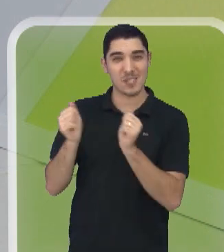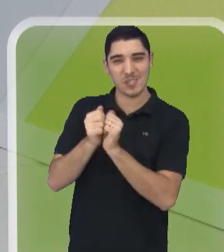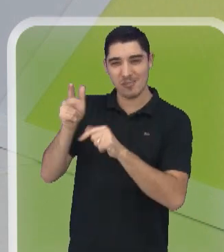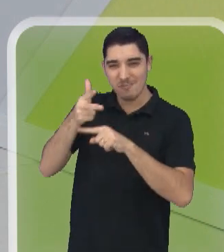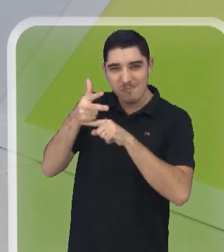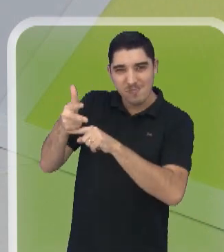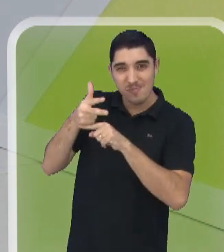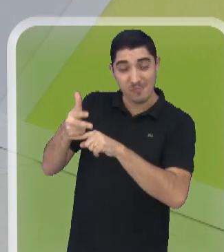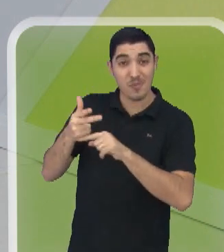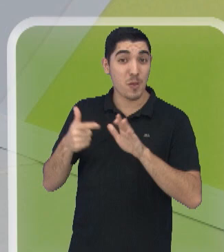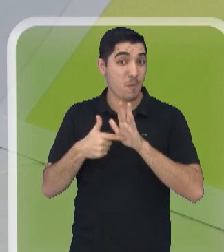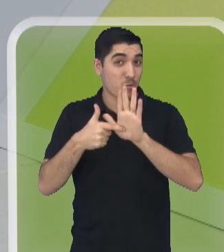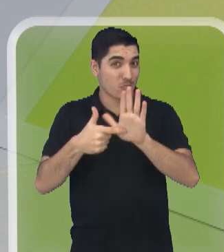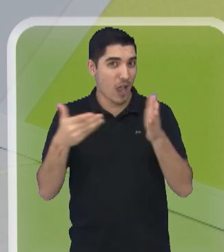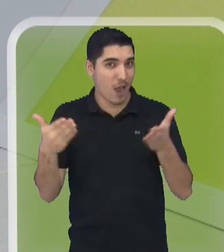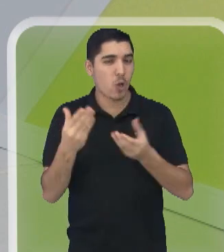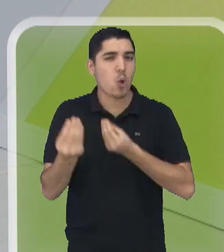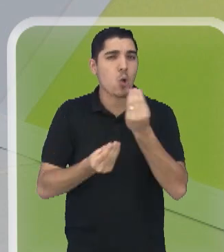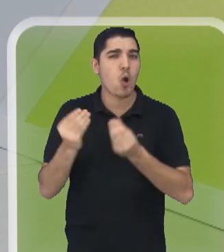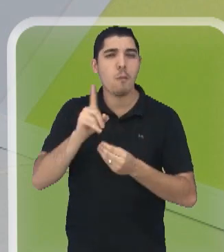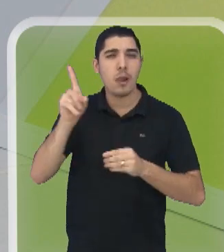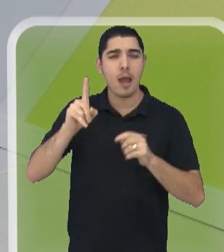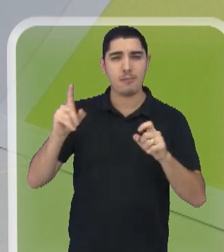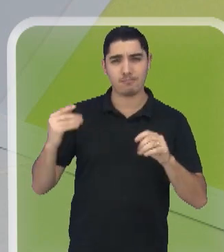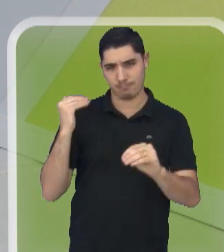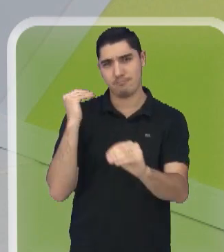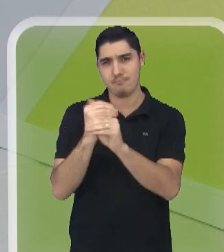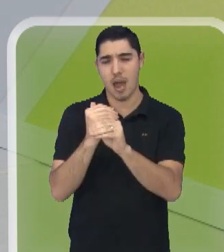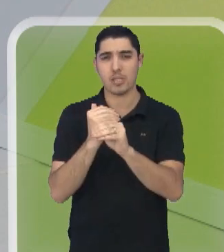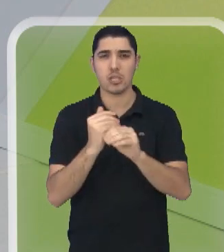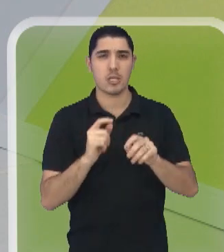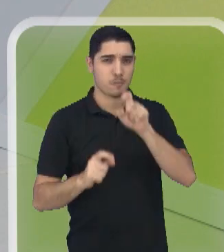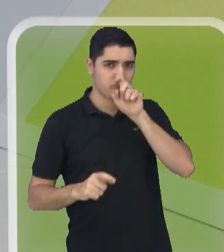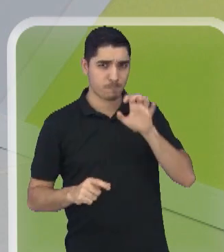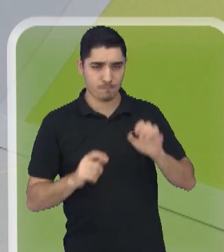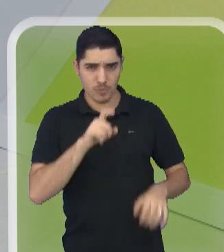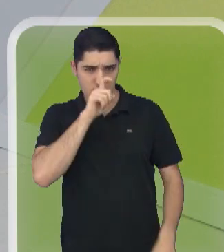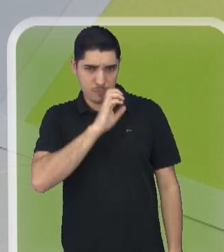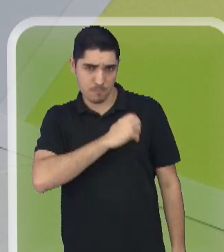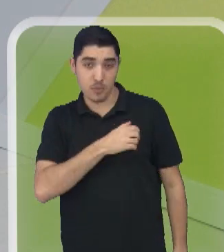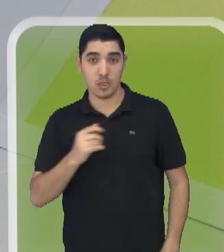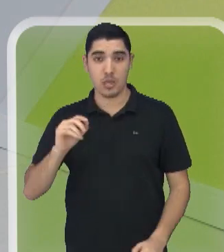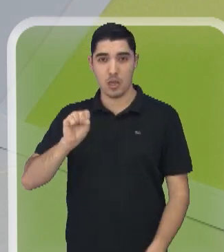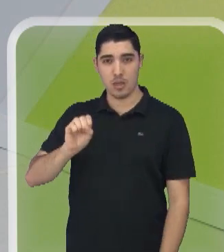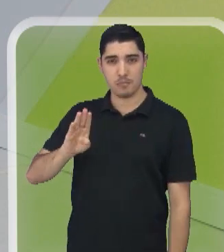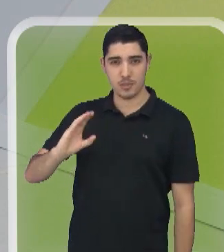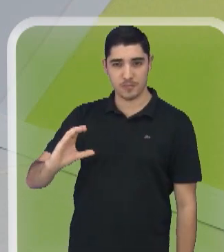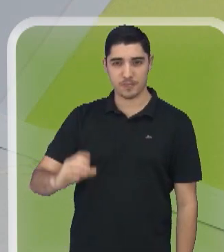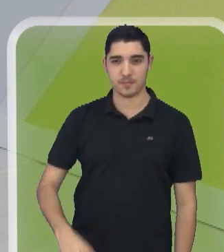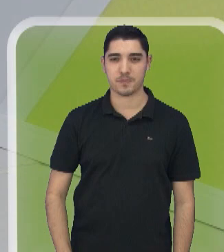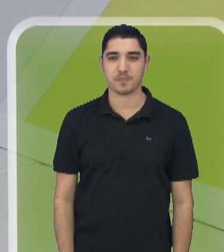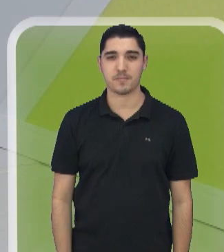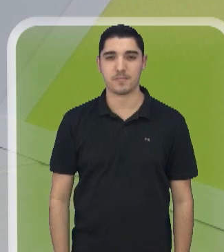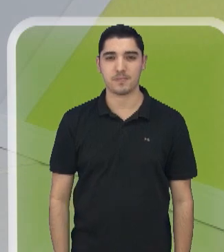contam para você como foi o jogo, o empate da Águia com São Bernardo. Solta, Matheus!